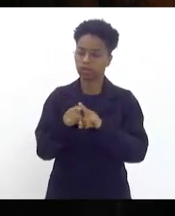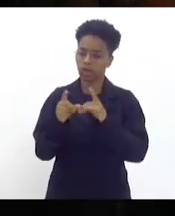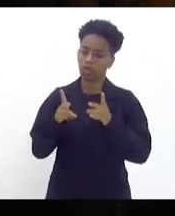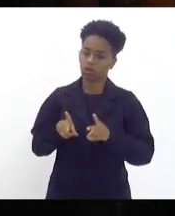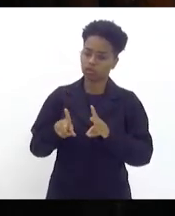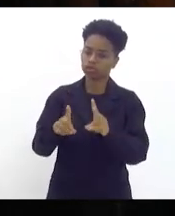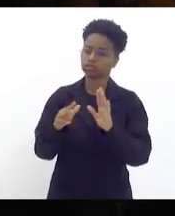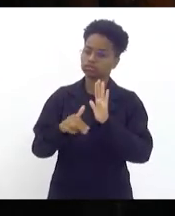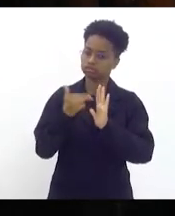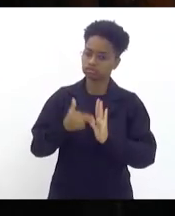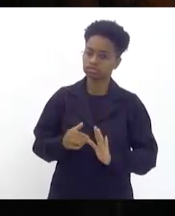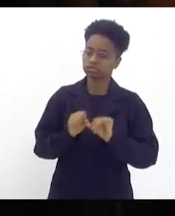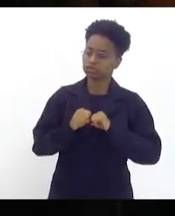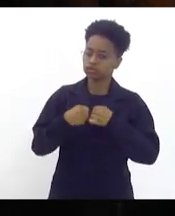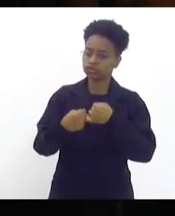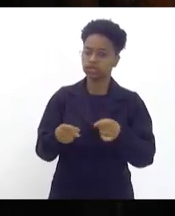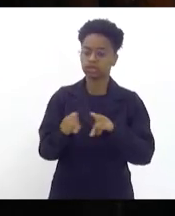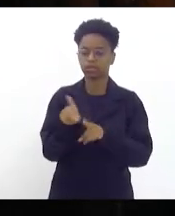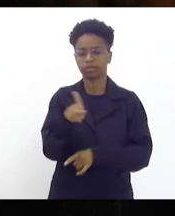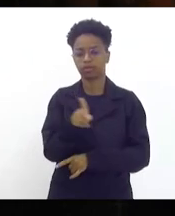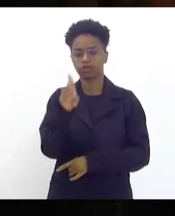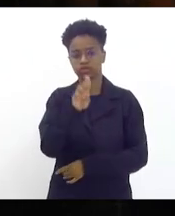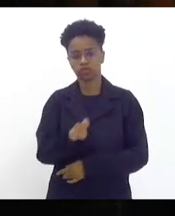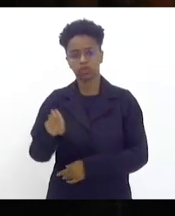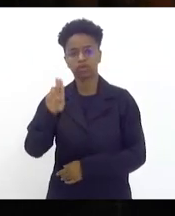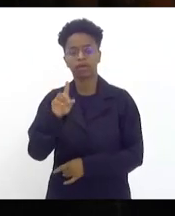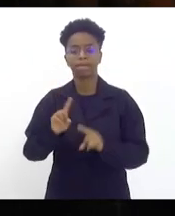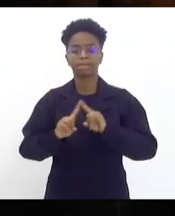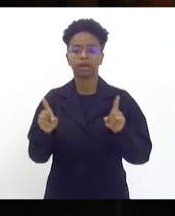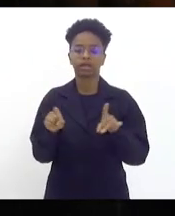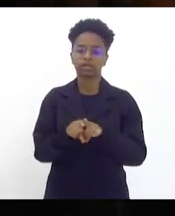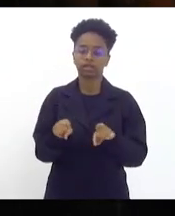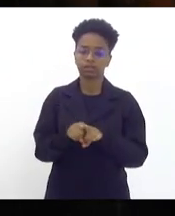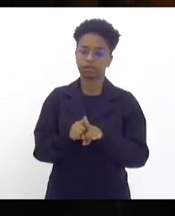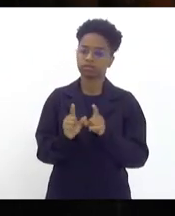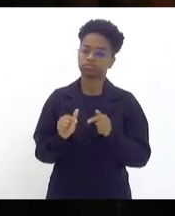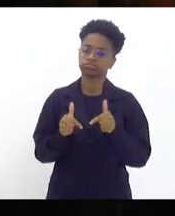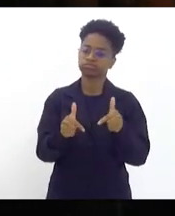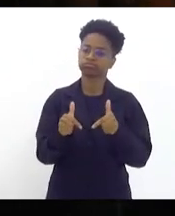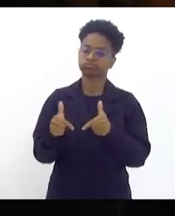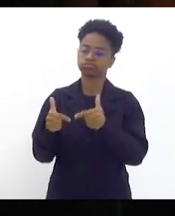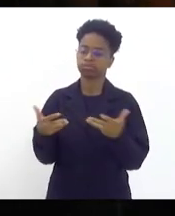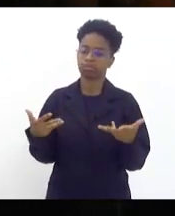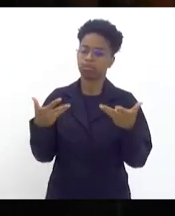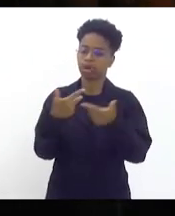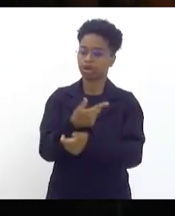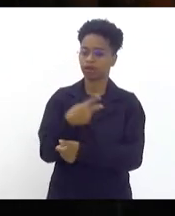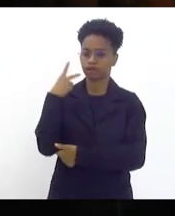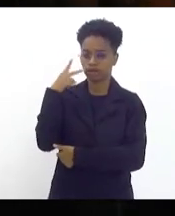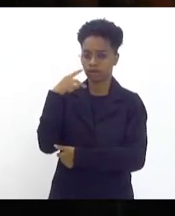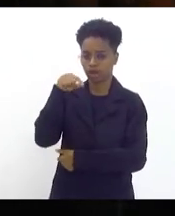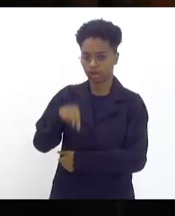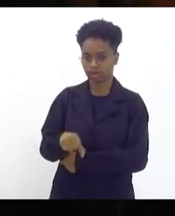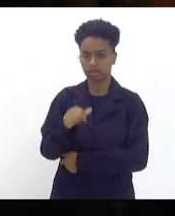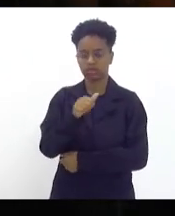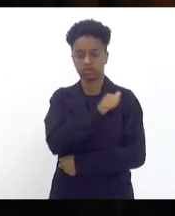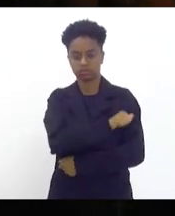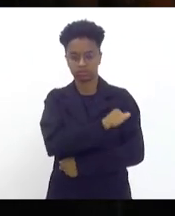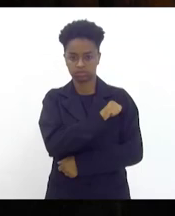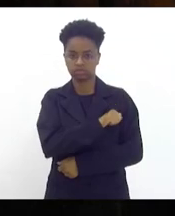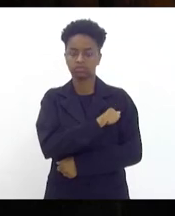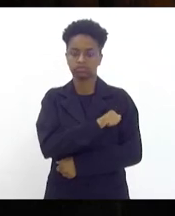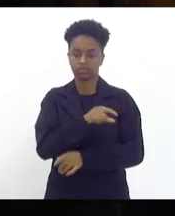dedicado professor universitário mas que também vem atuando como um brilhante Vereador na Cidade do Rio de Janeiro com Independência